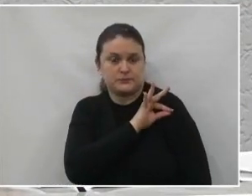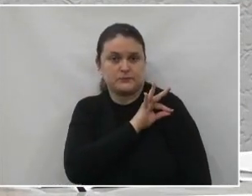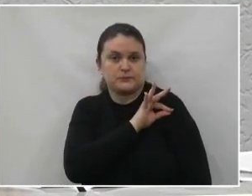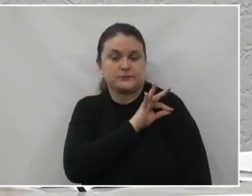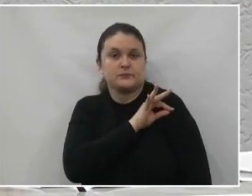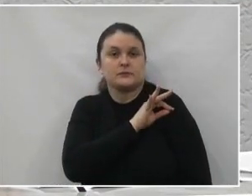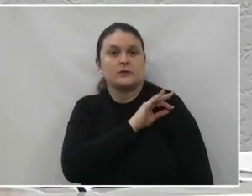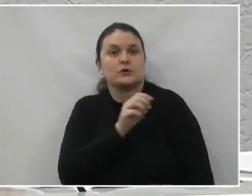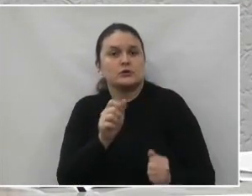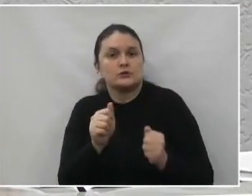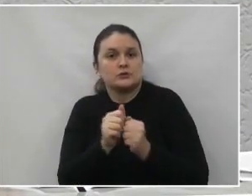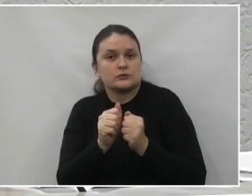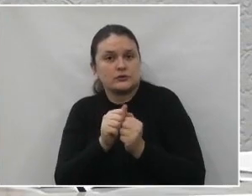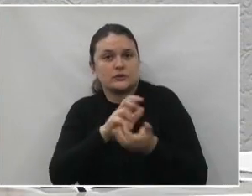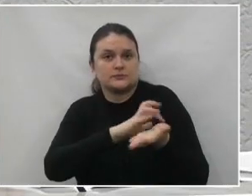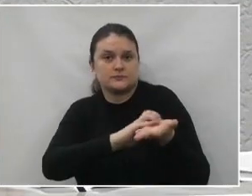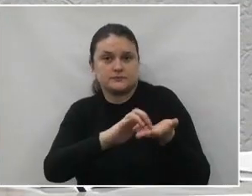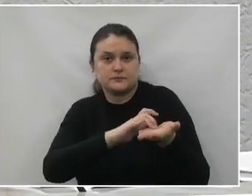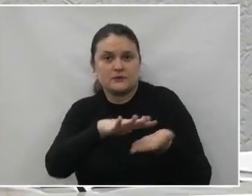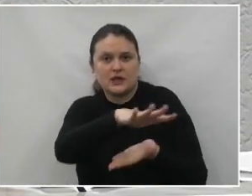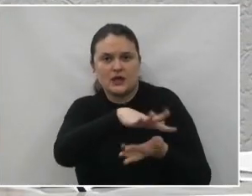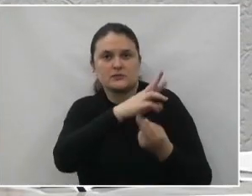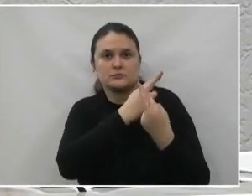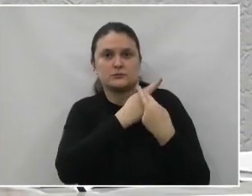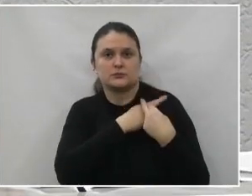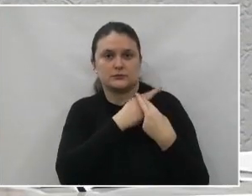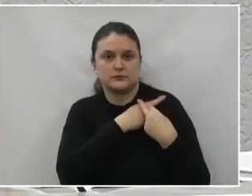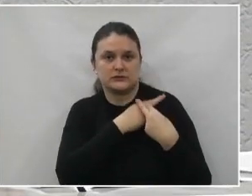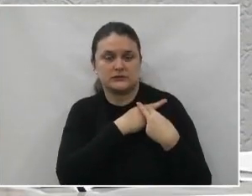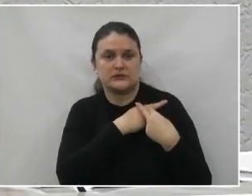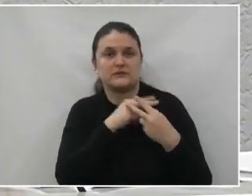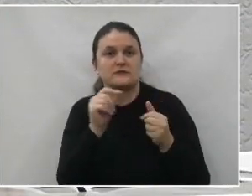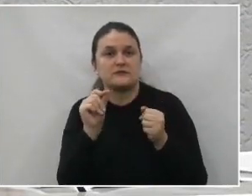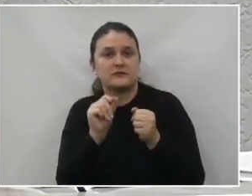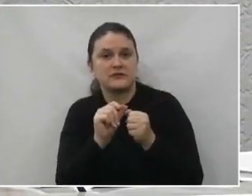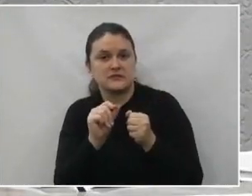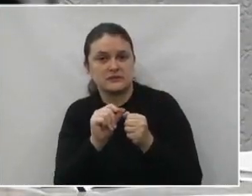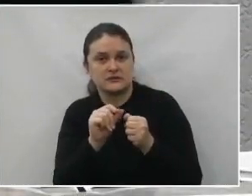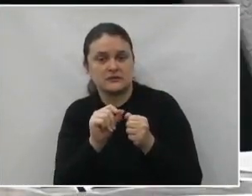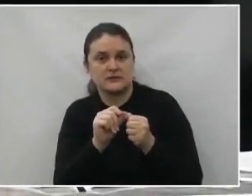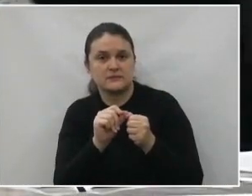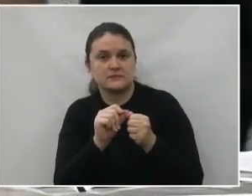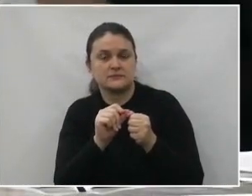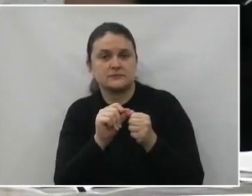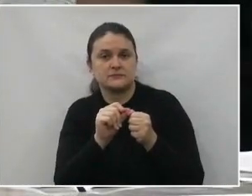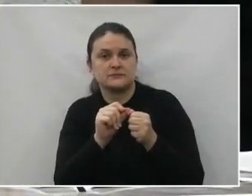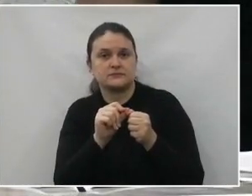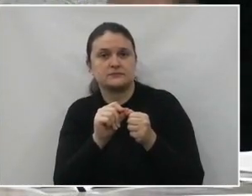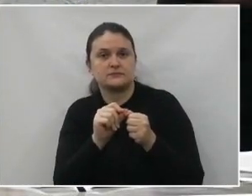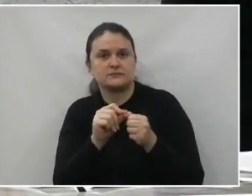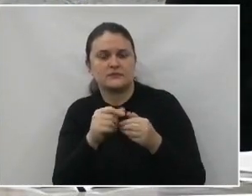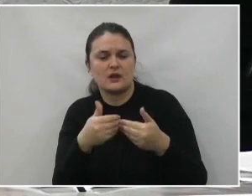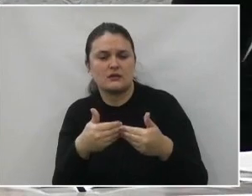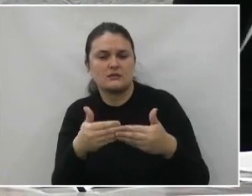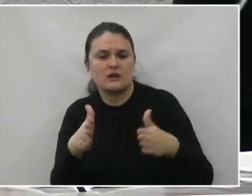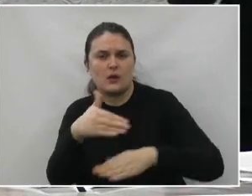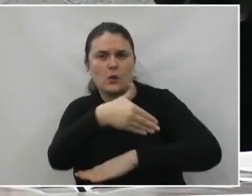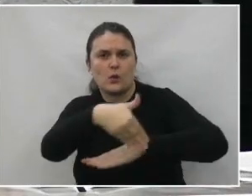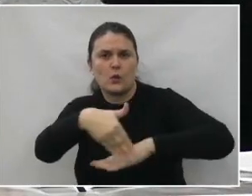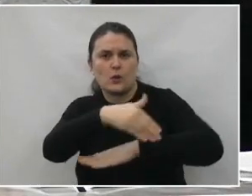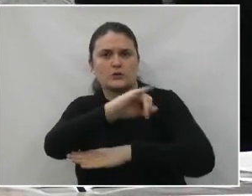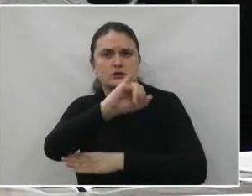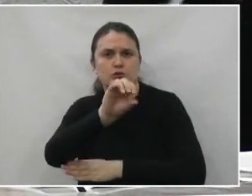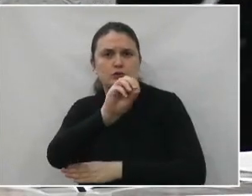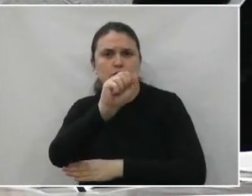que, juntamente com a secretaria responsável, seja realizada a abertura da rua Joaquim José